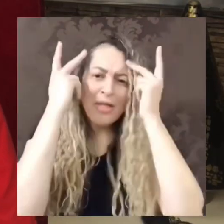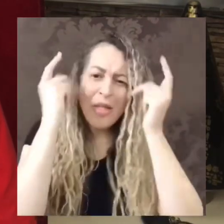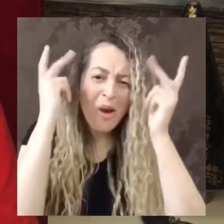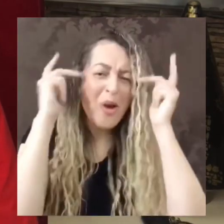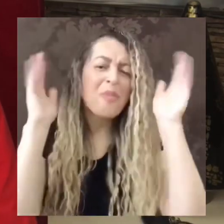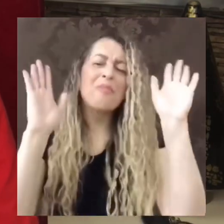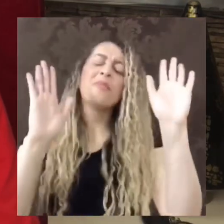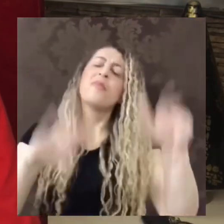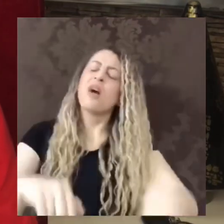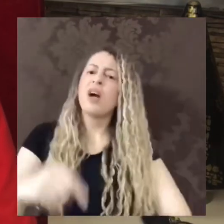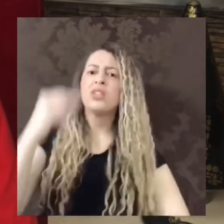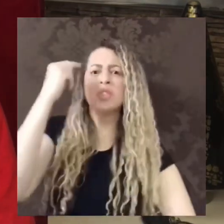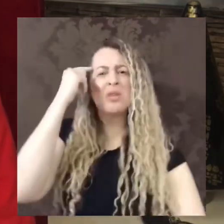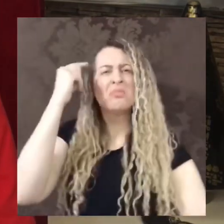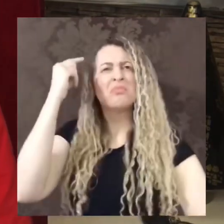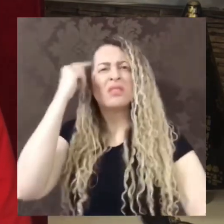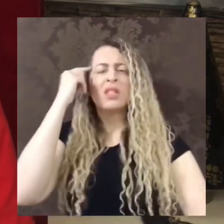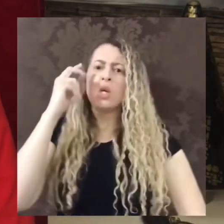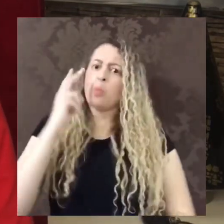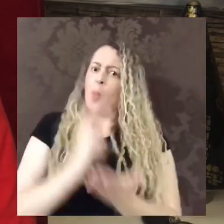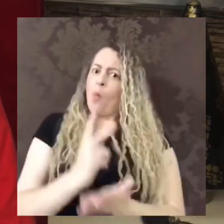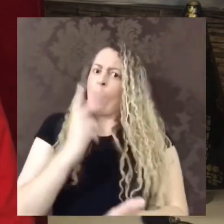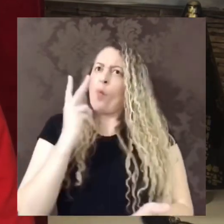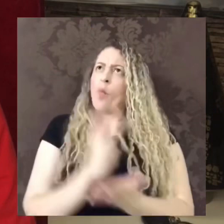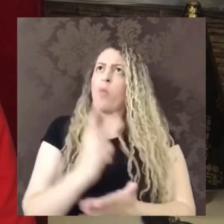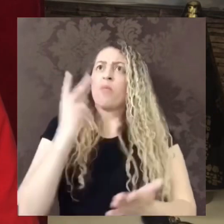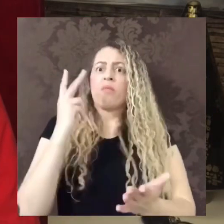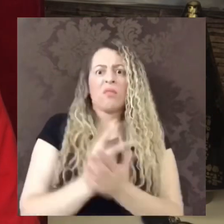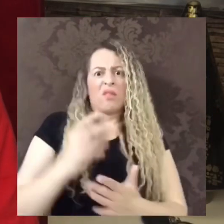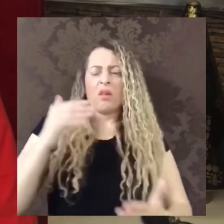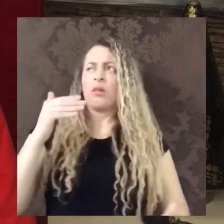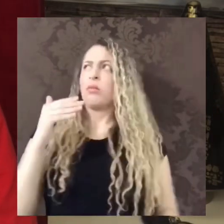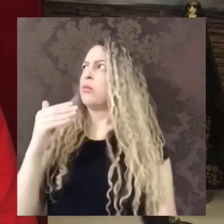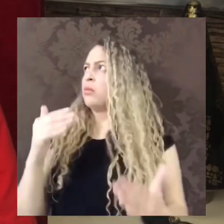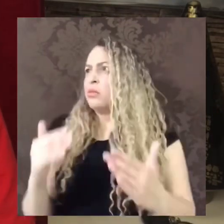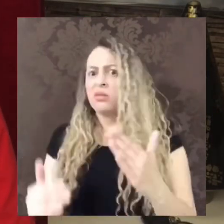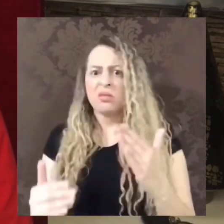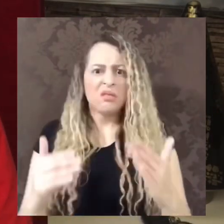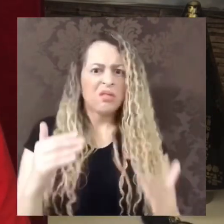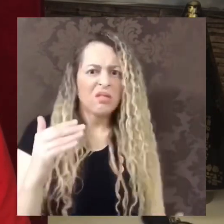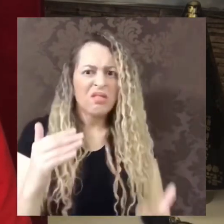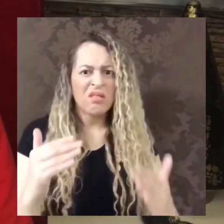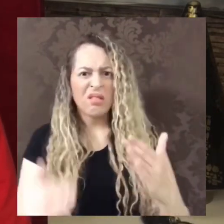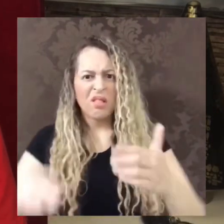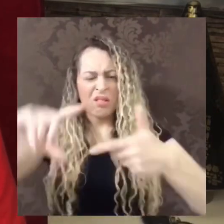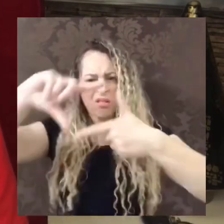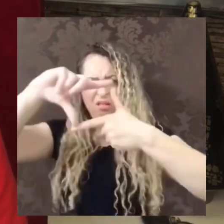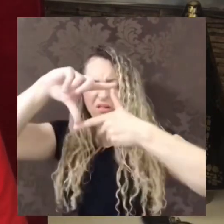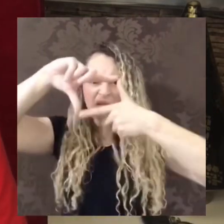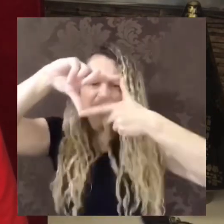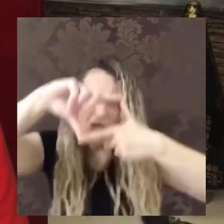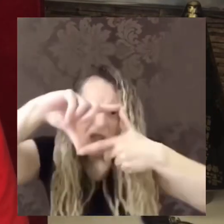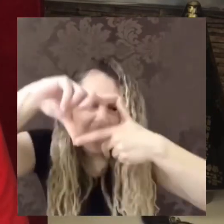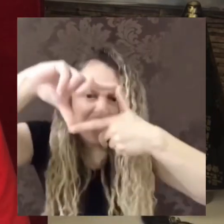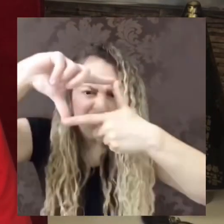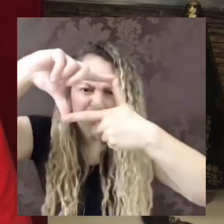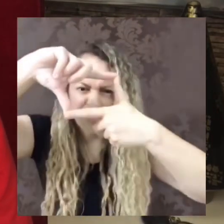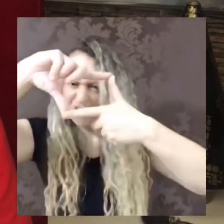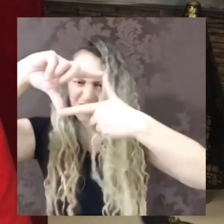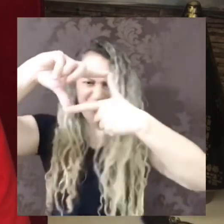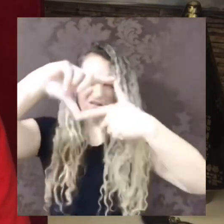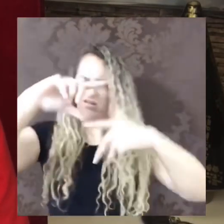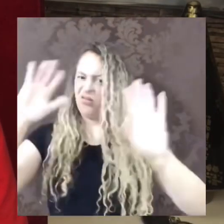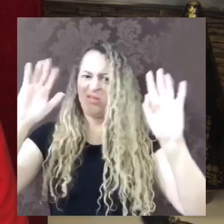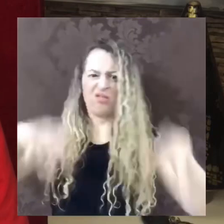daí? Que diferença faz? Já pensou tudo sempre igual?